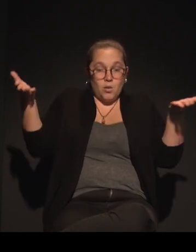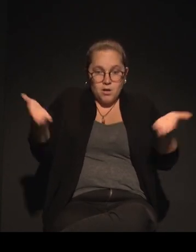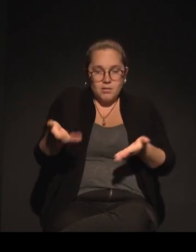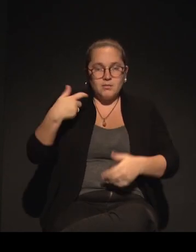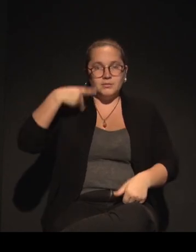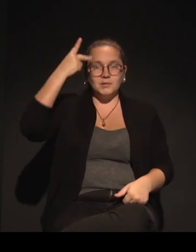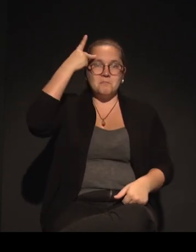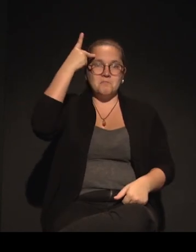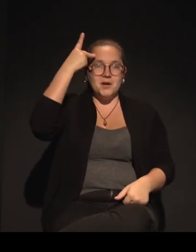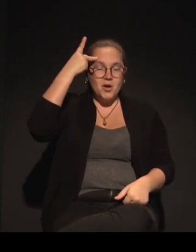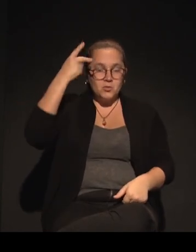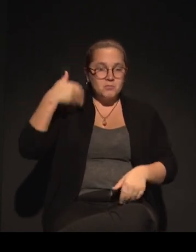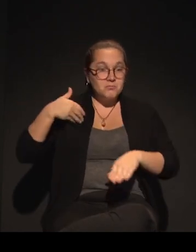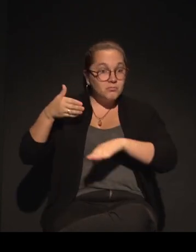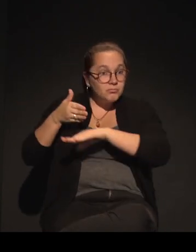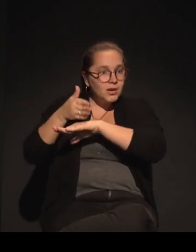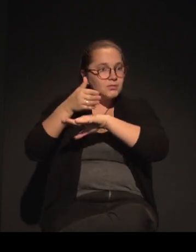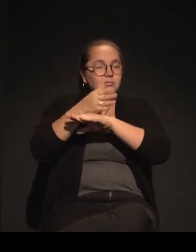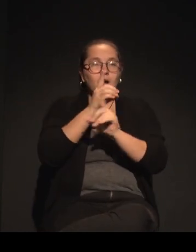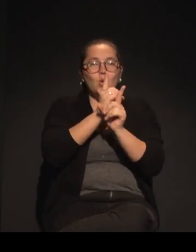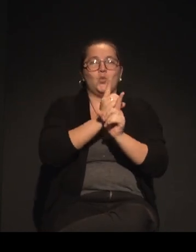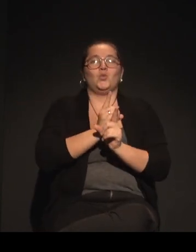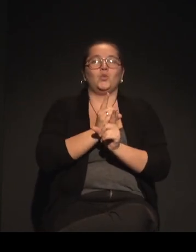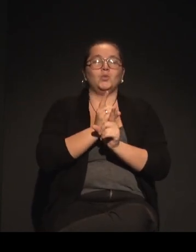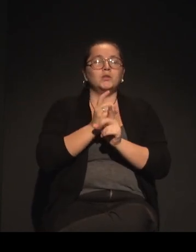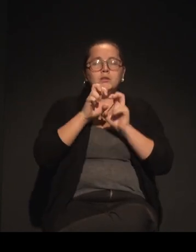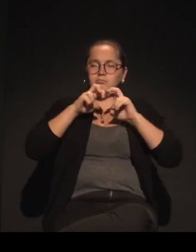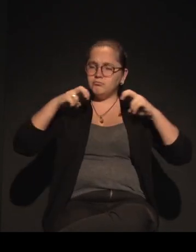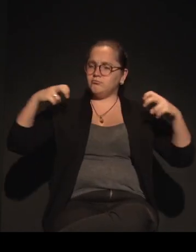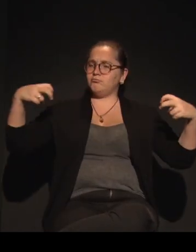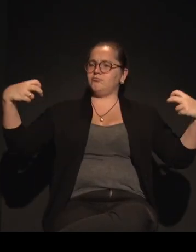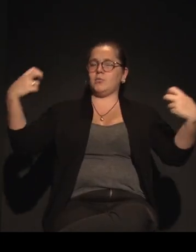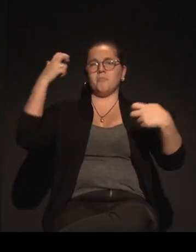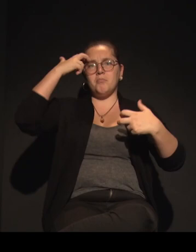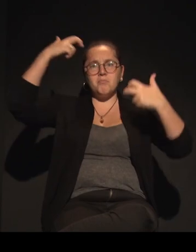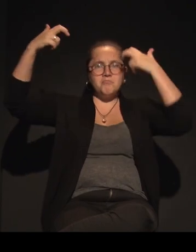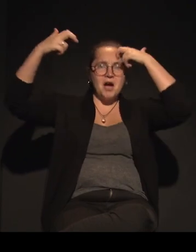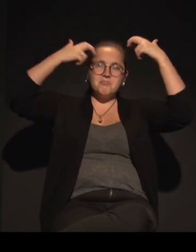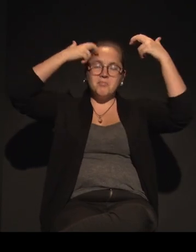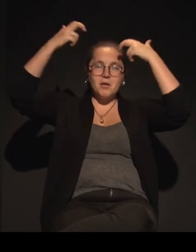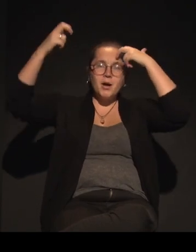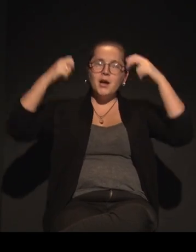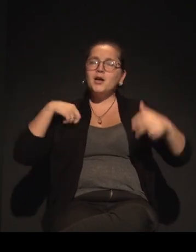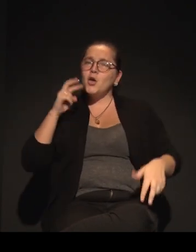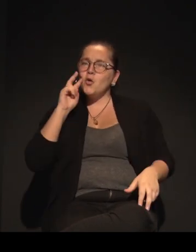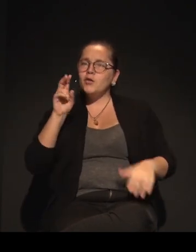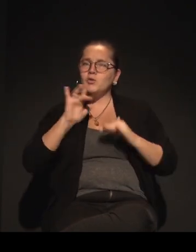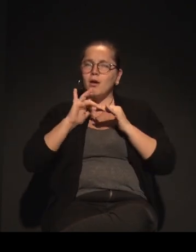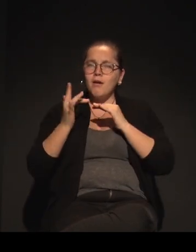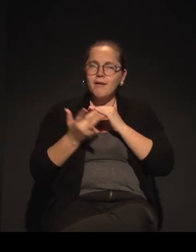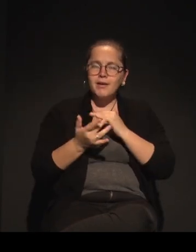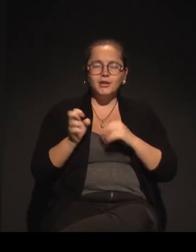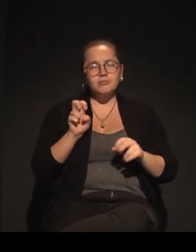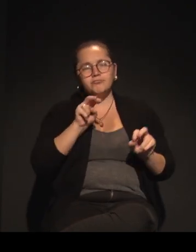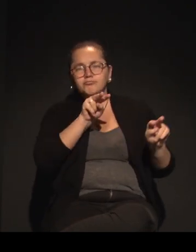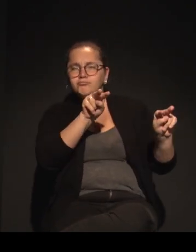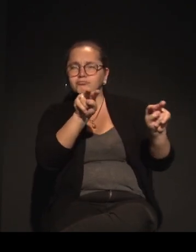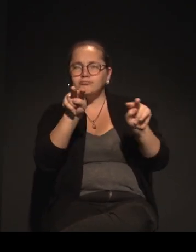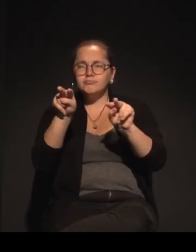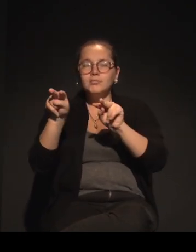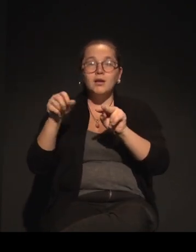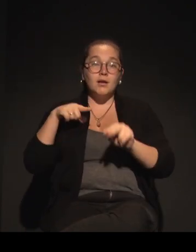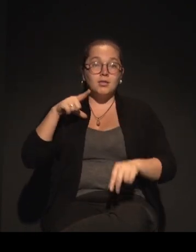paulo é participar desse encontro é desse círculo de saberes né tem acompanhado também nas redes sociais também algumas vezes